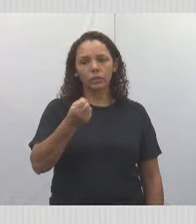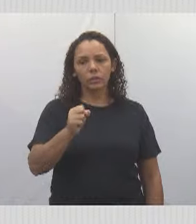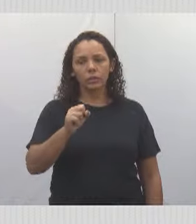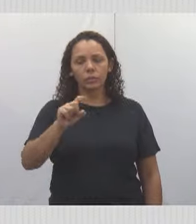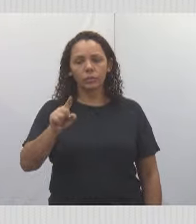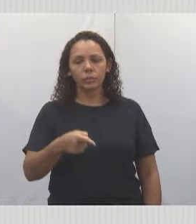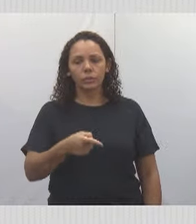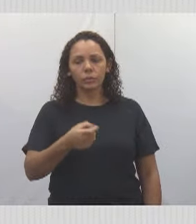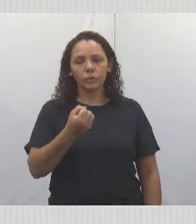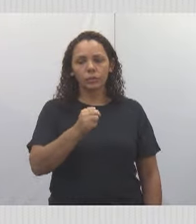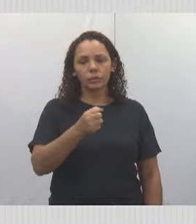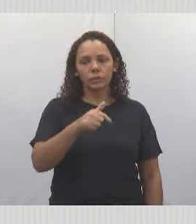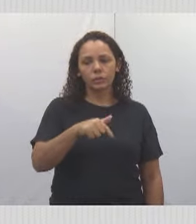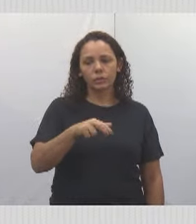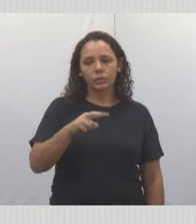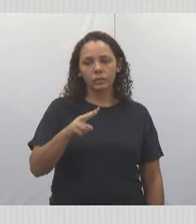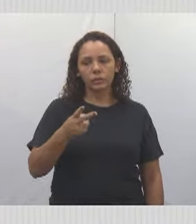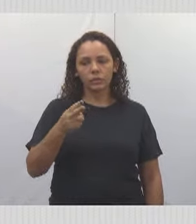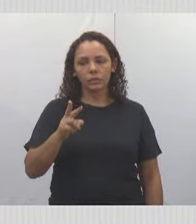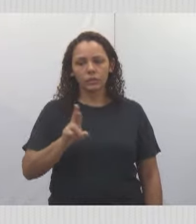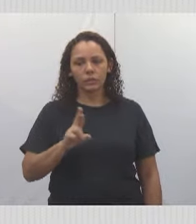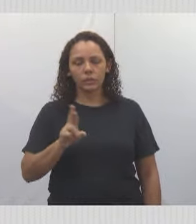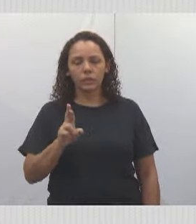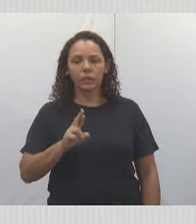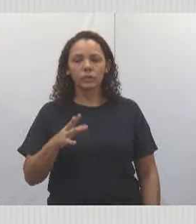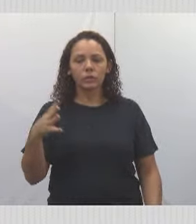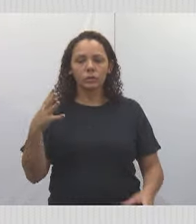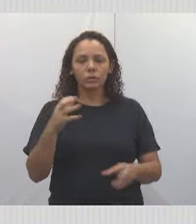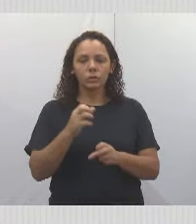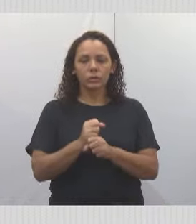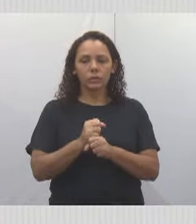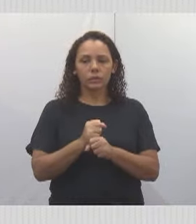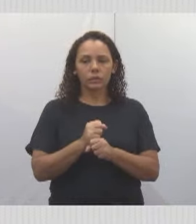R$158.862. Total de recursos próprios,